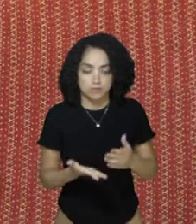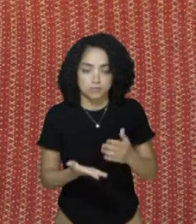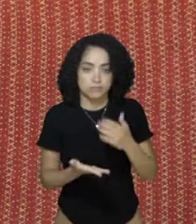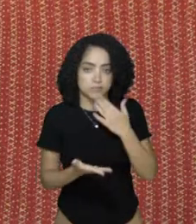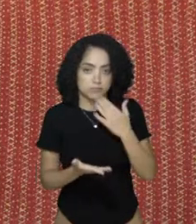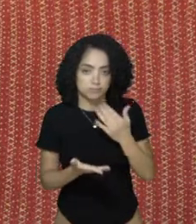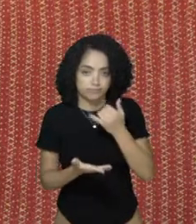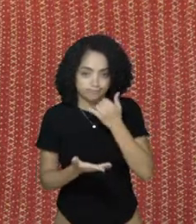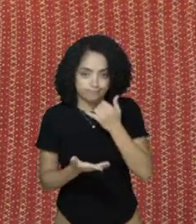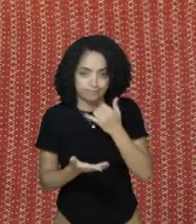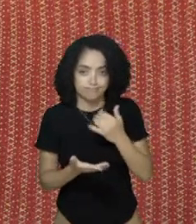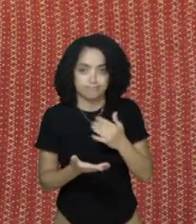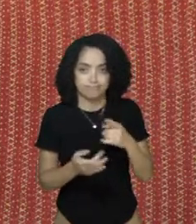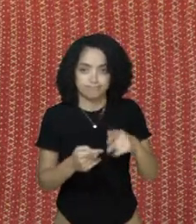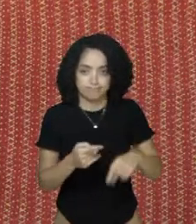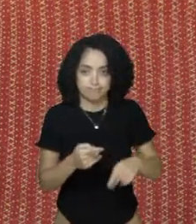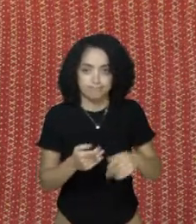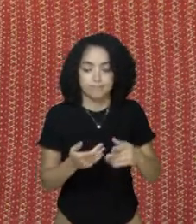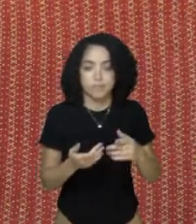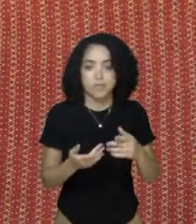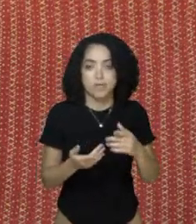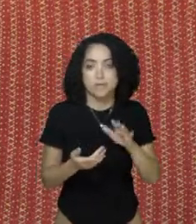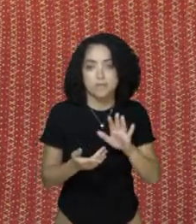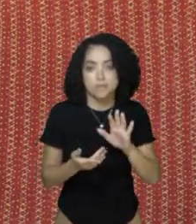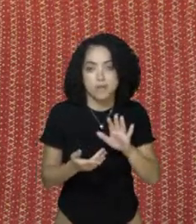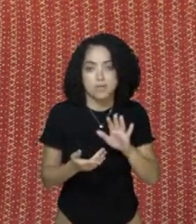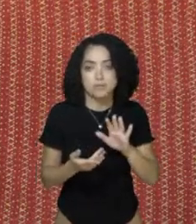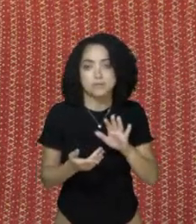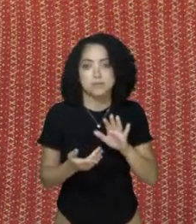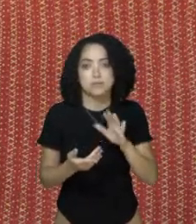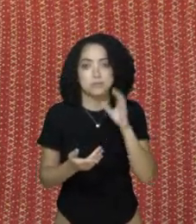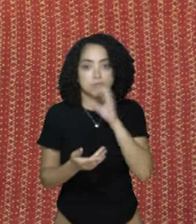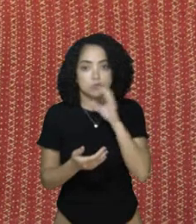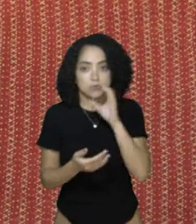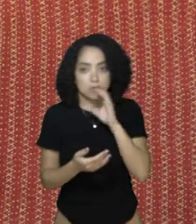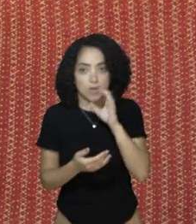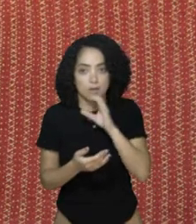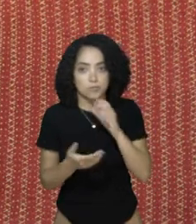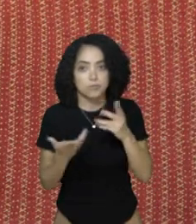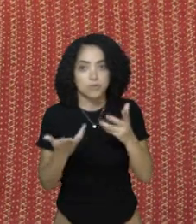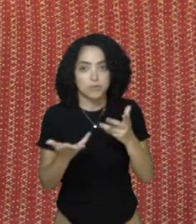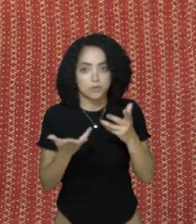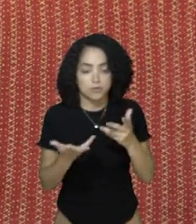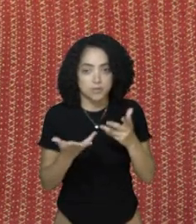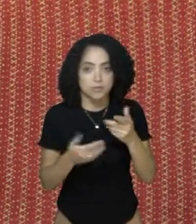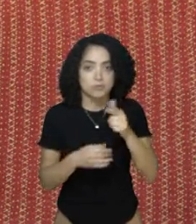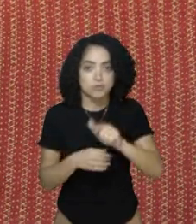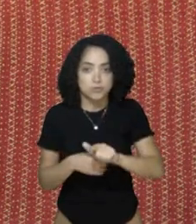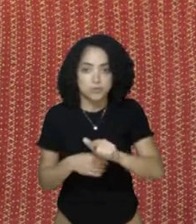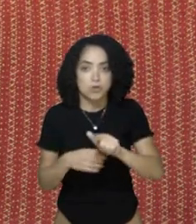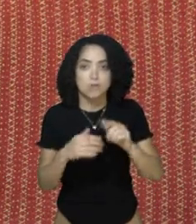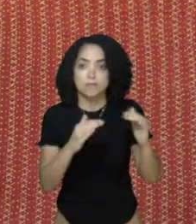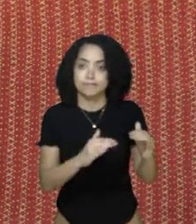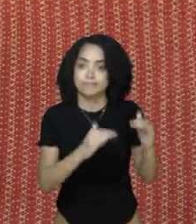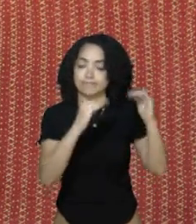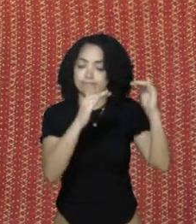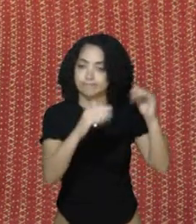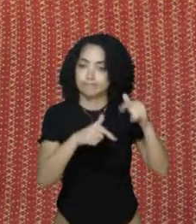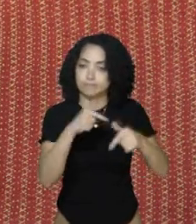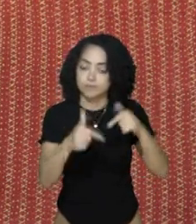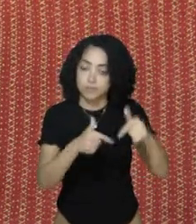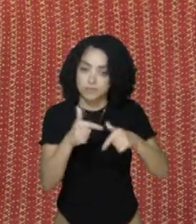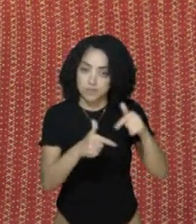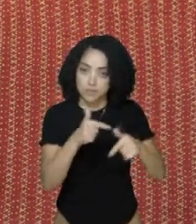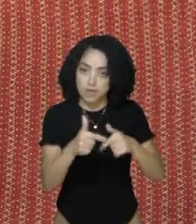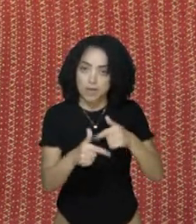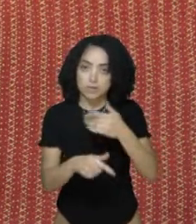elegância. Muito brevemente, para não tomar o tempo dos colegas, apenas eu quero, mais uma vez, enaltecer o trabalho que o